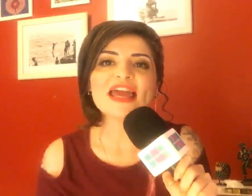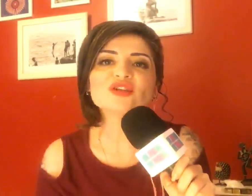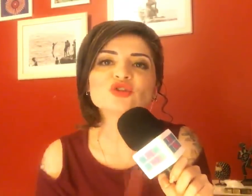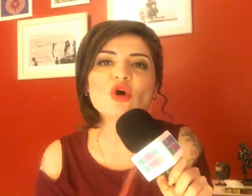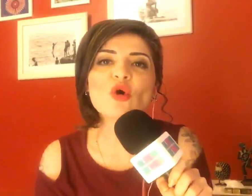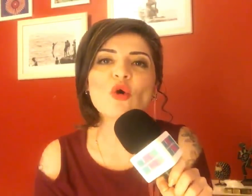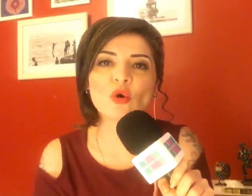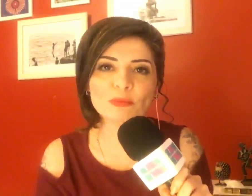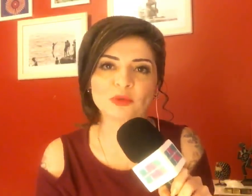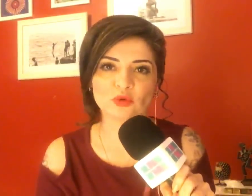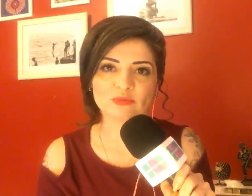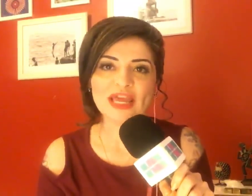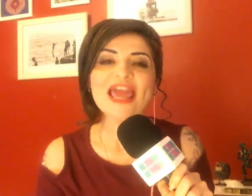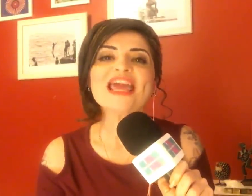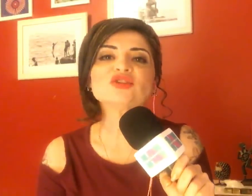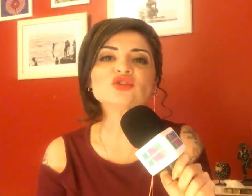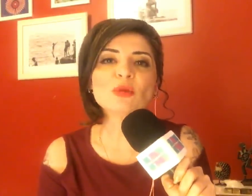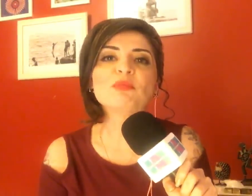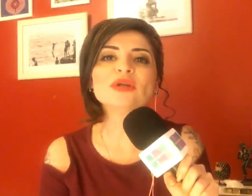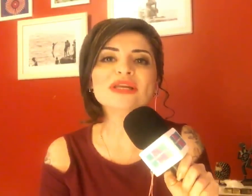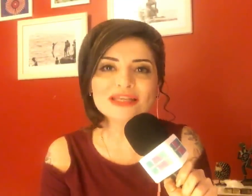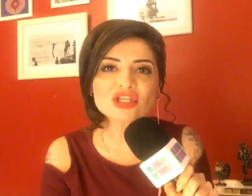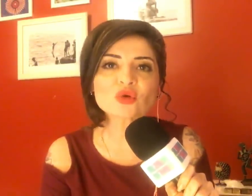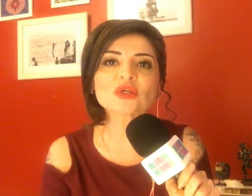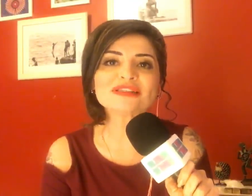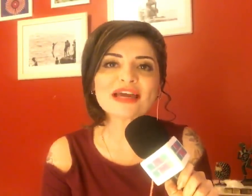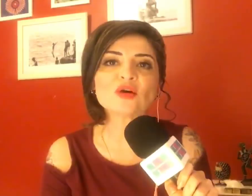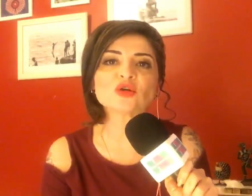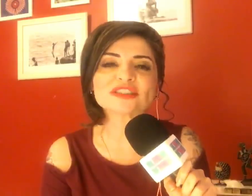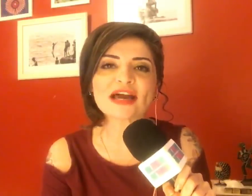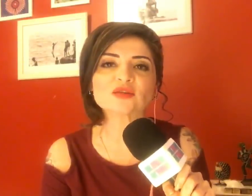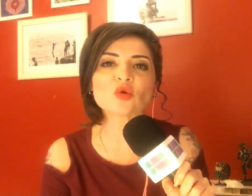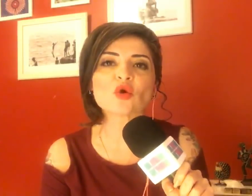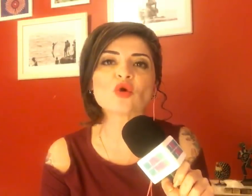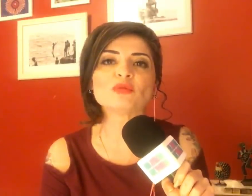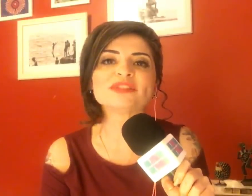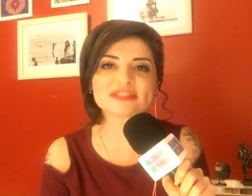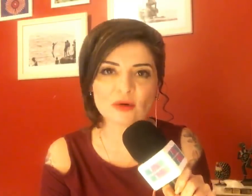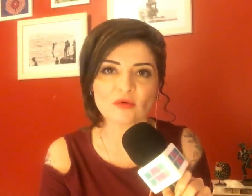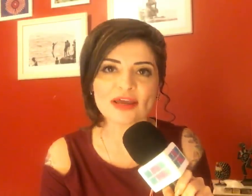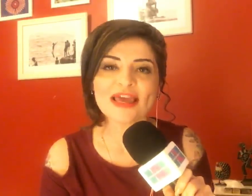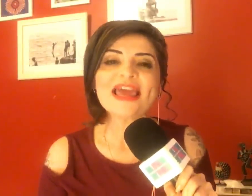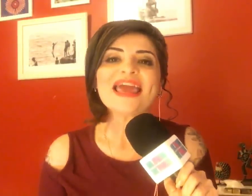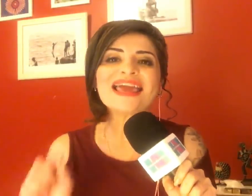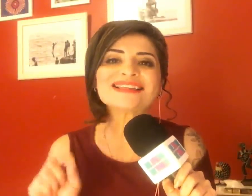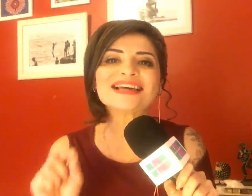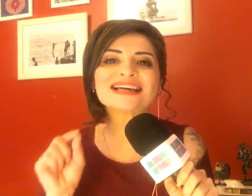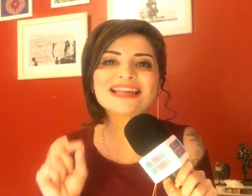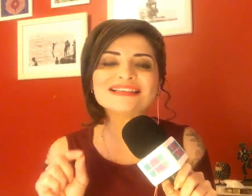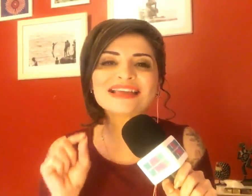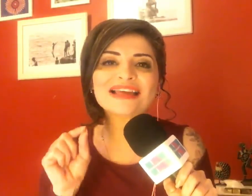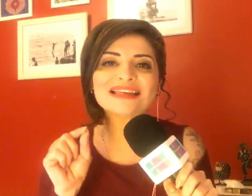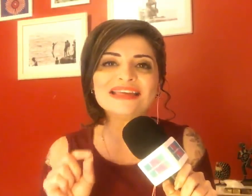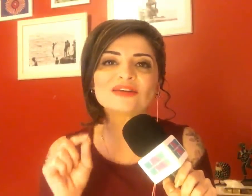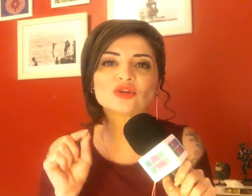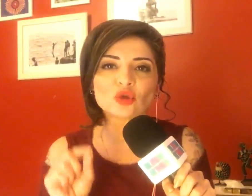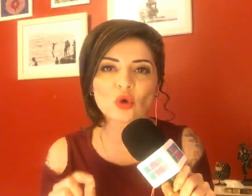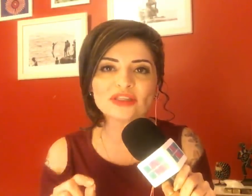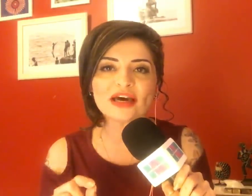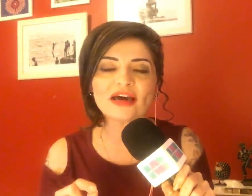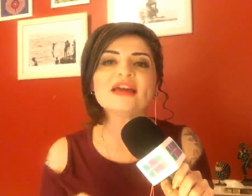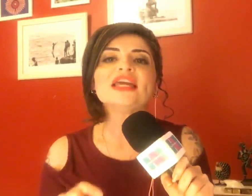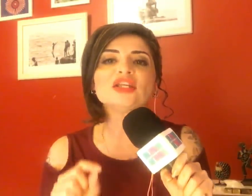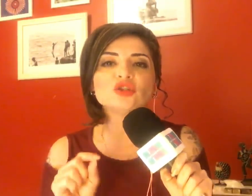superiores? É só corrupto. É só político que está enroscado com corrupção. Essa